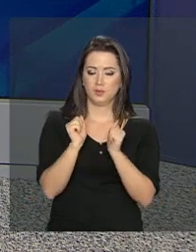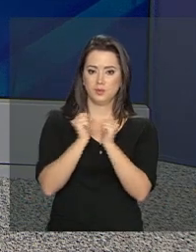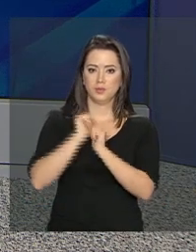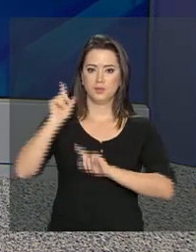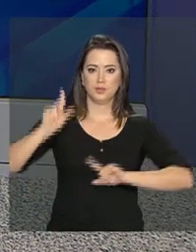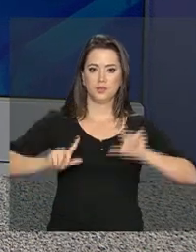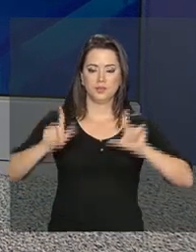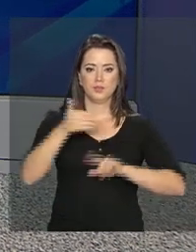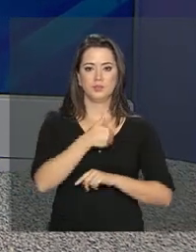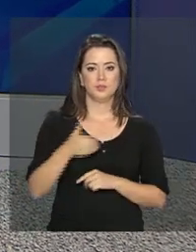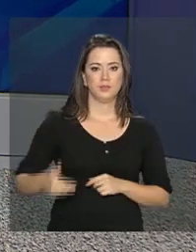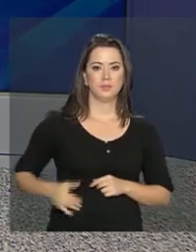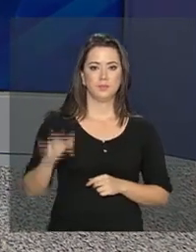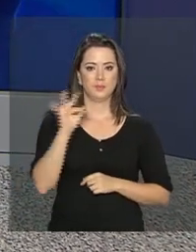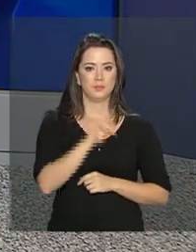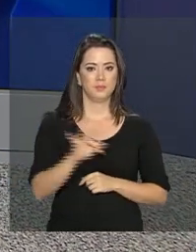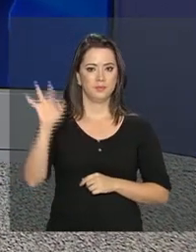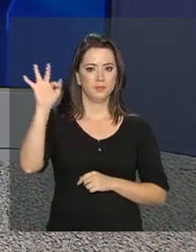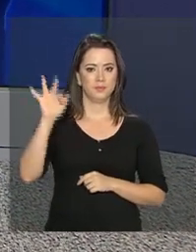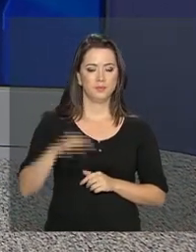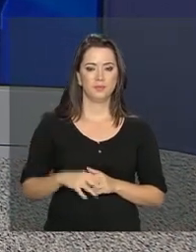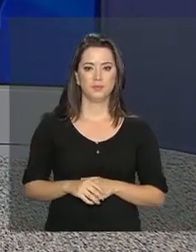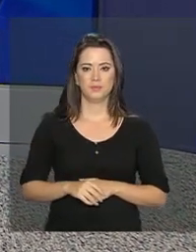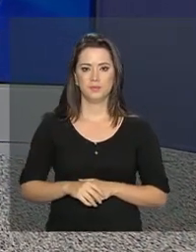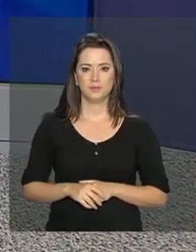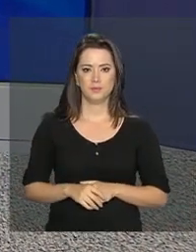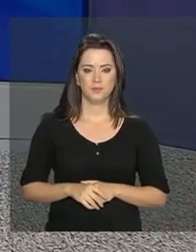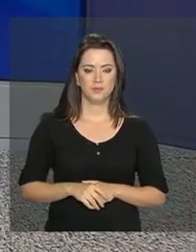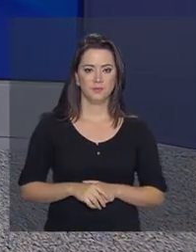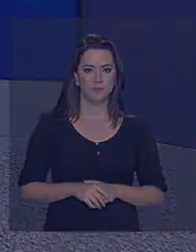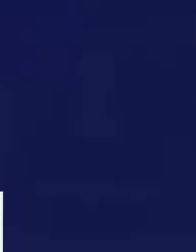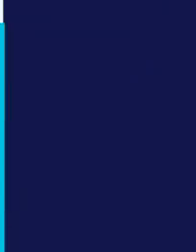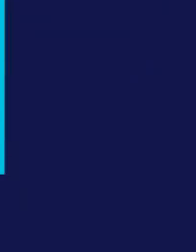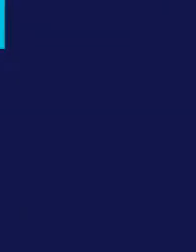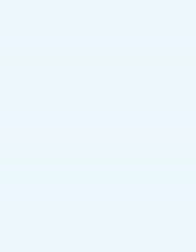e continue com a gente aqui na nbr a tv do governo federal